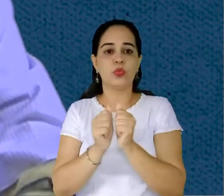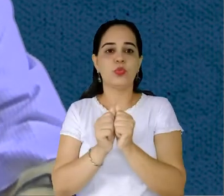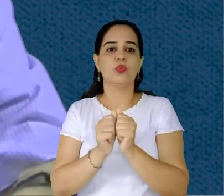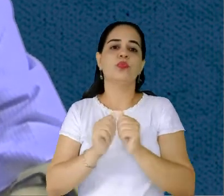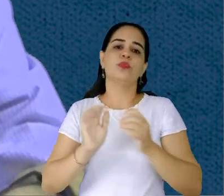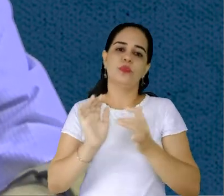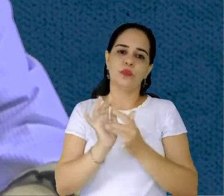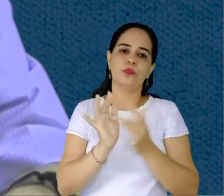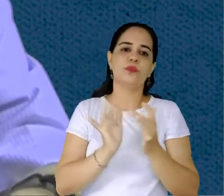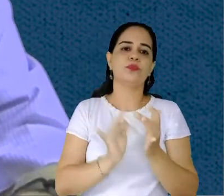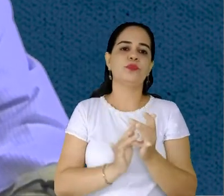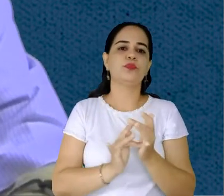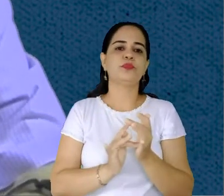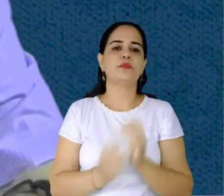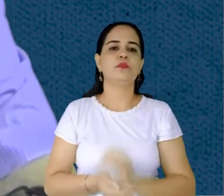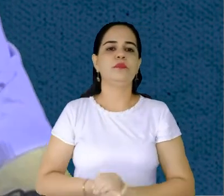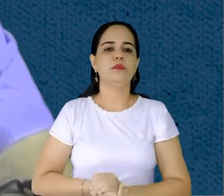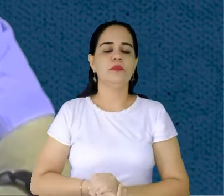Jesus. Tá?